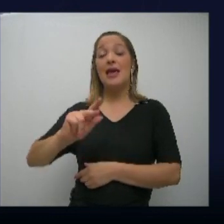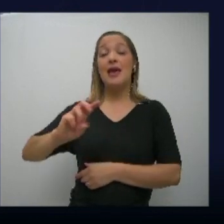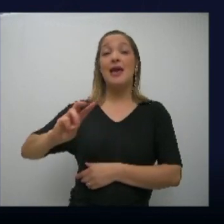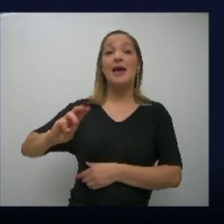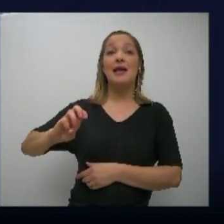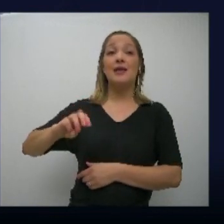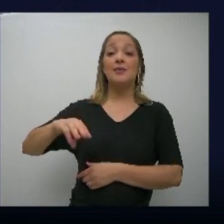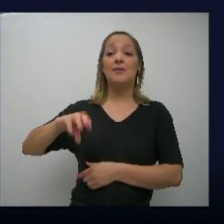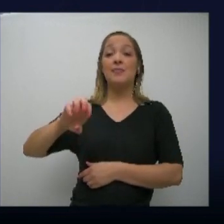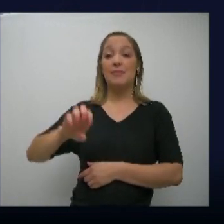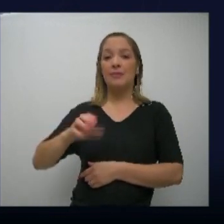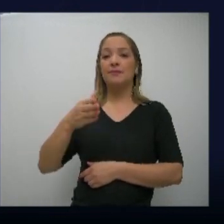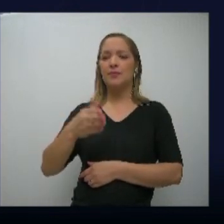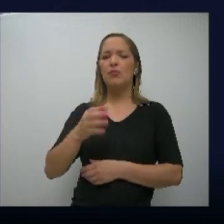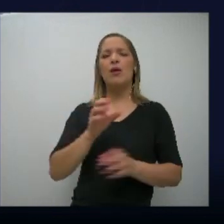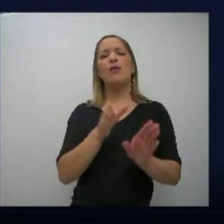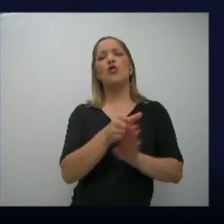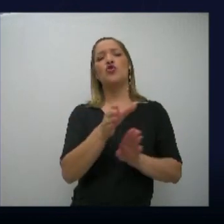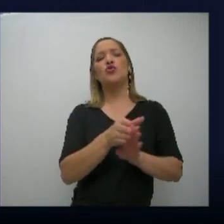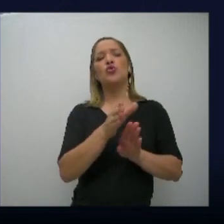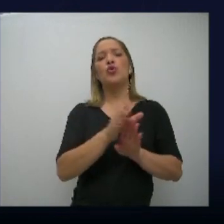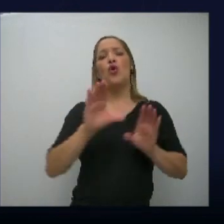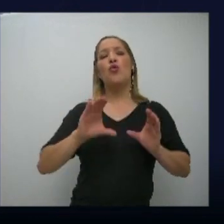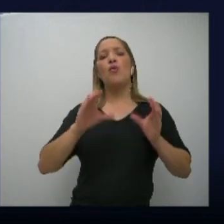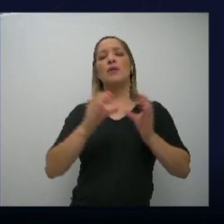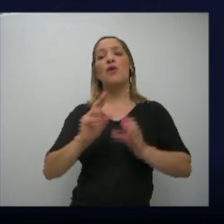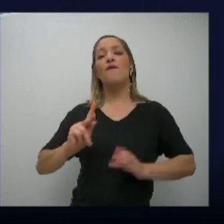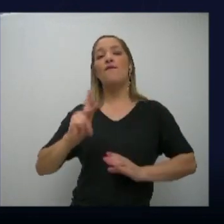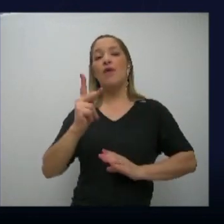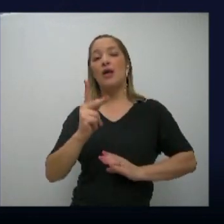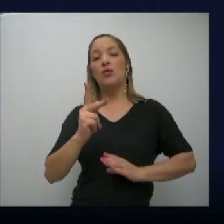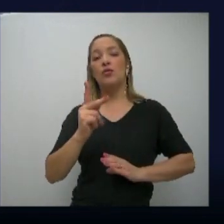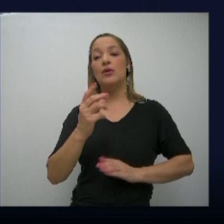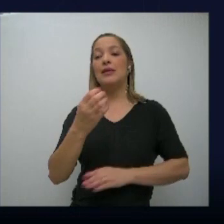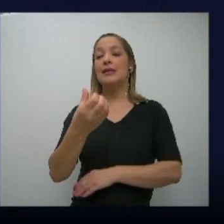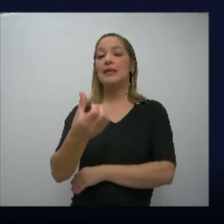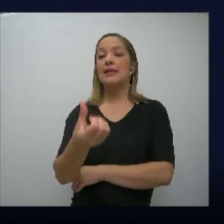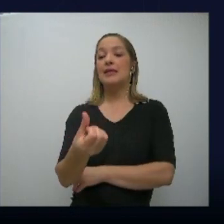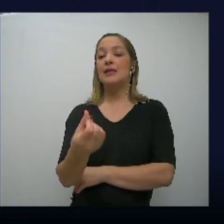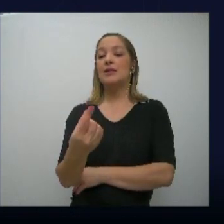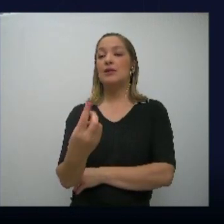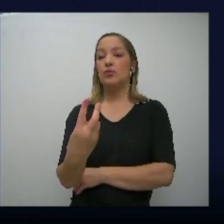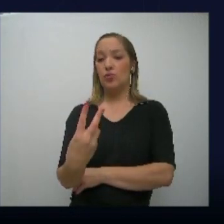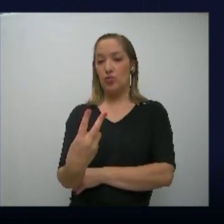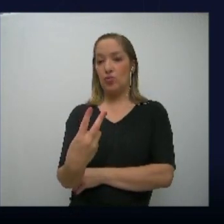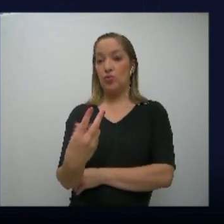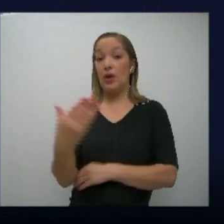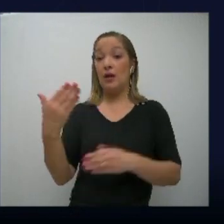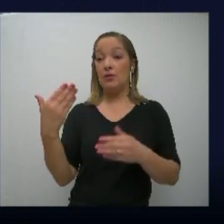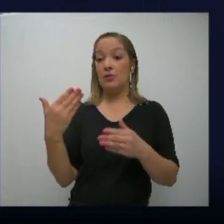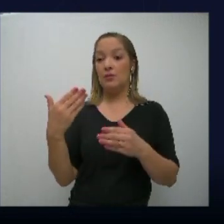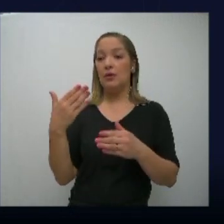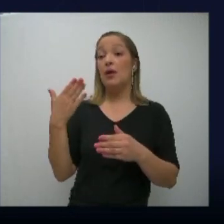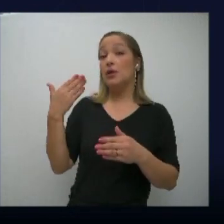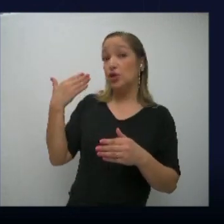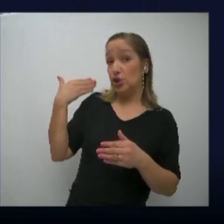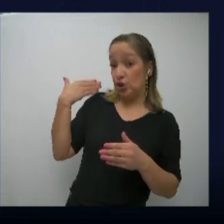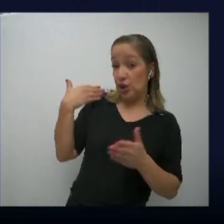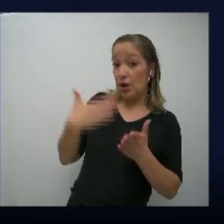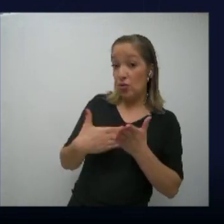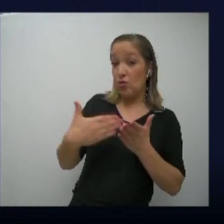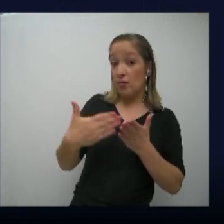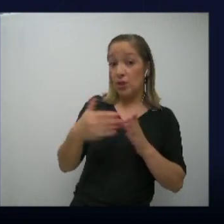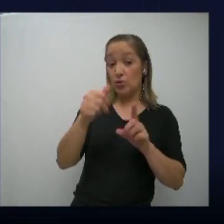intermediação é uma instrução da comissão de Valores mobiliários em extinção 612e trás agora a partir desse já foi né no